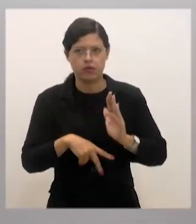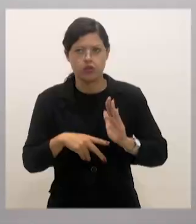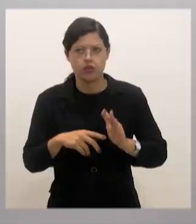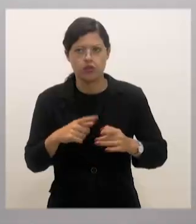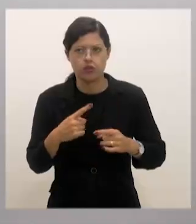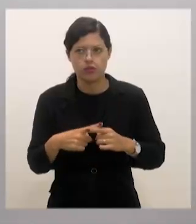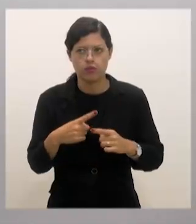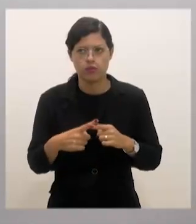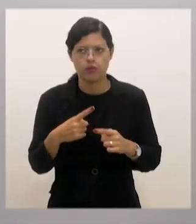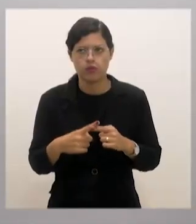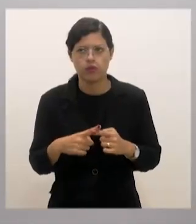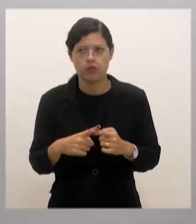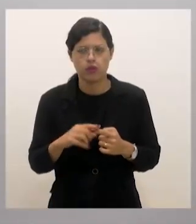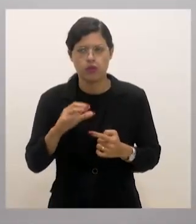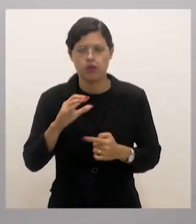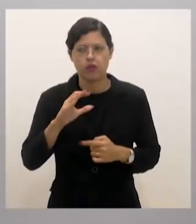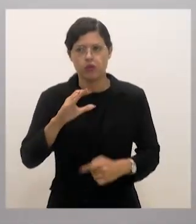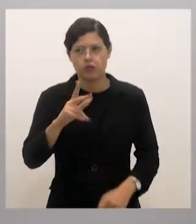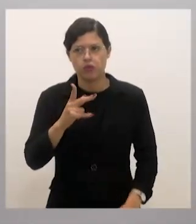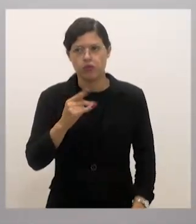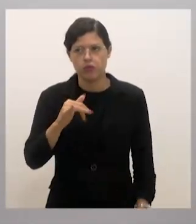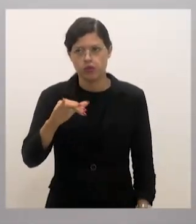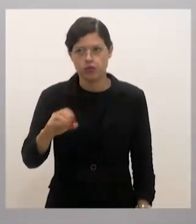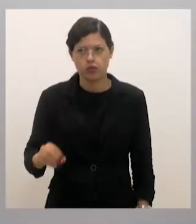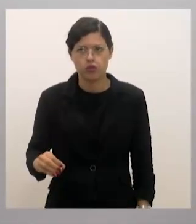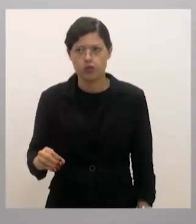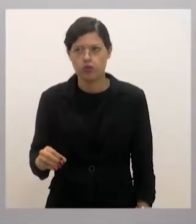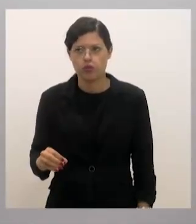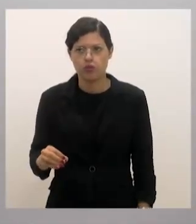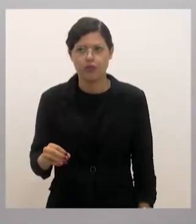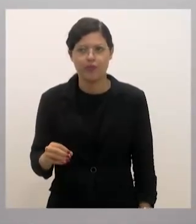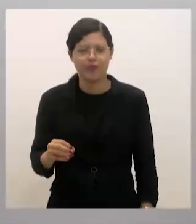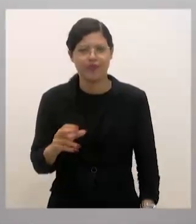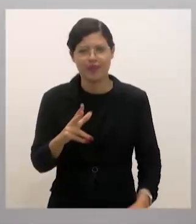porque só o Chico me derrotou umas 4 vezes em plenário.